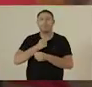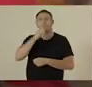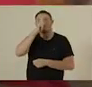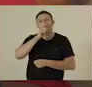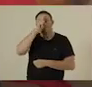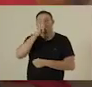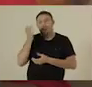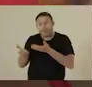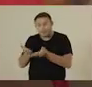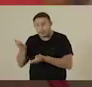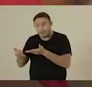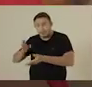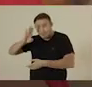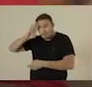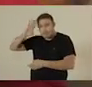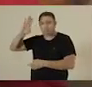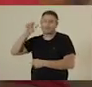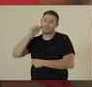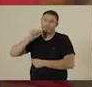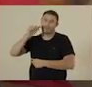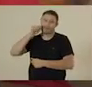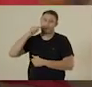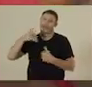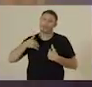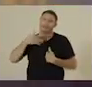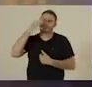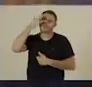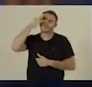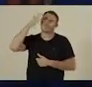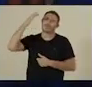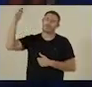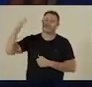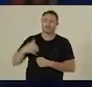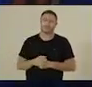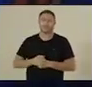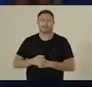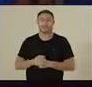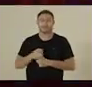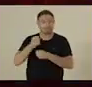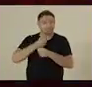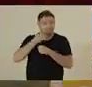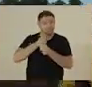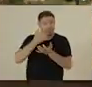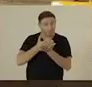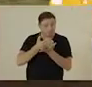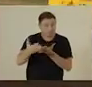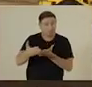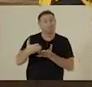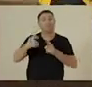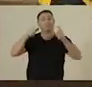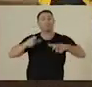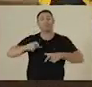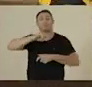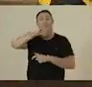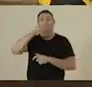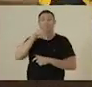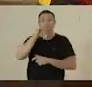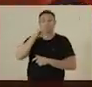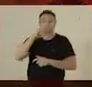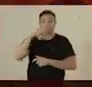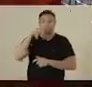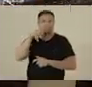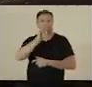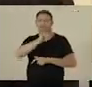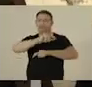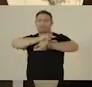Construir um hospital para atender especialmente as mulheres sempre foi um sonho meu. A obra começou no Jockey Club, num